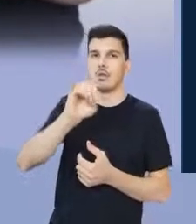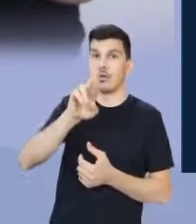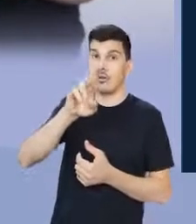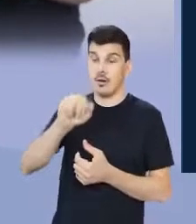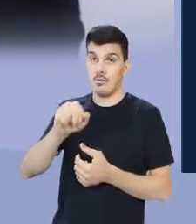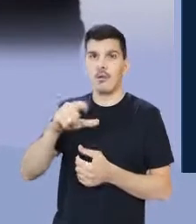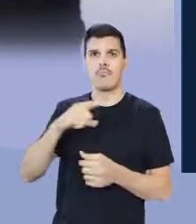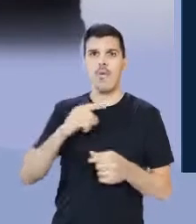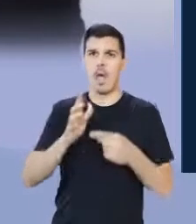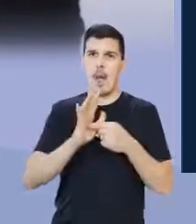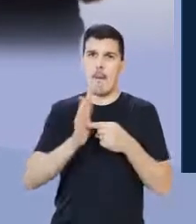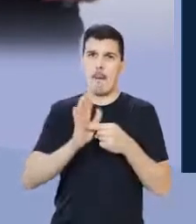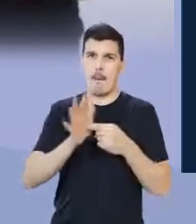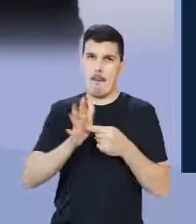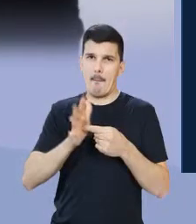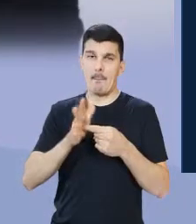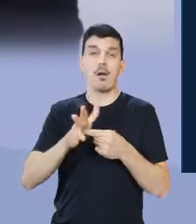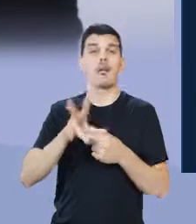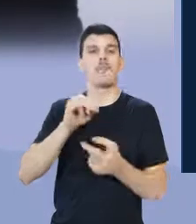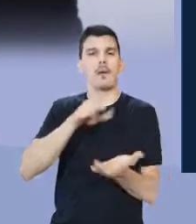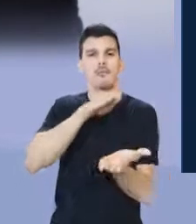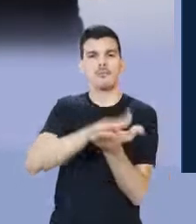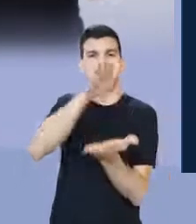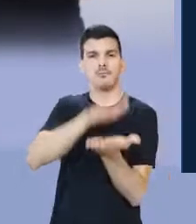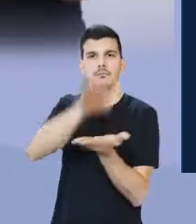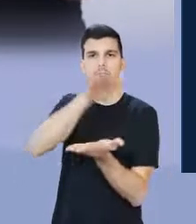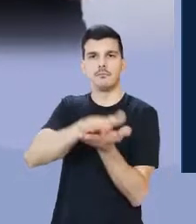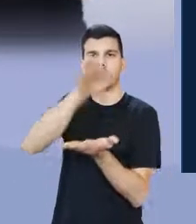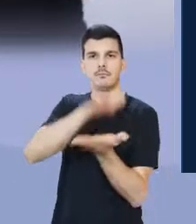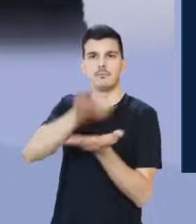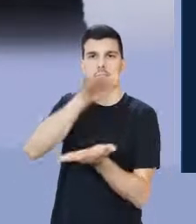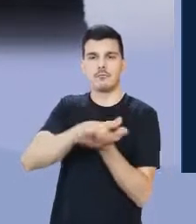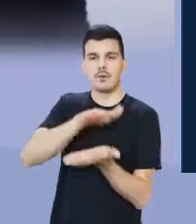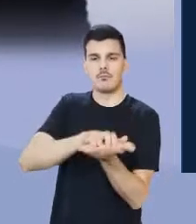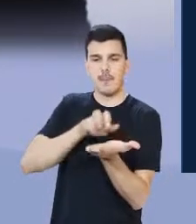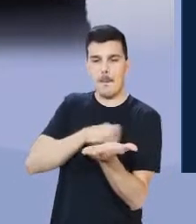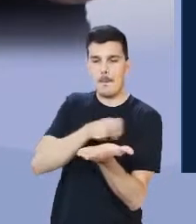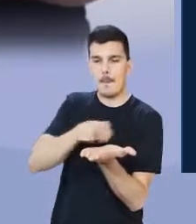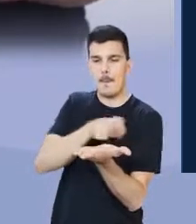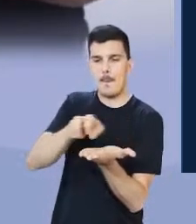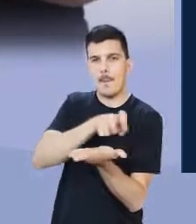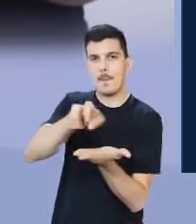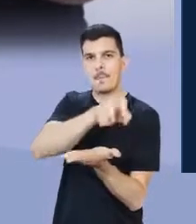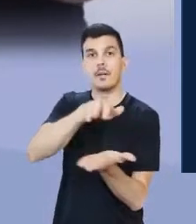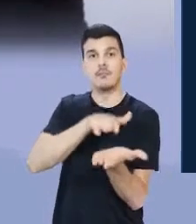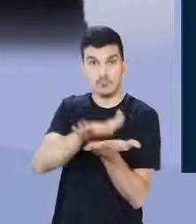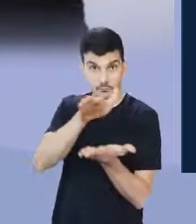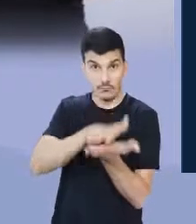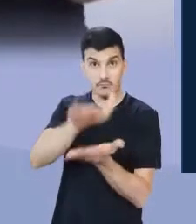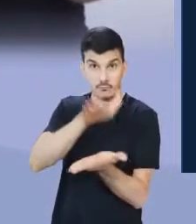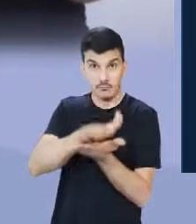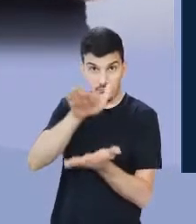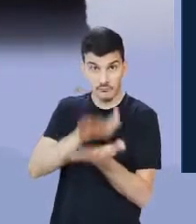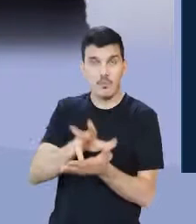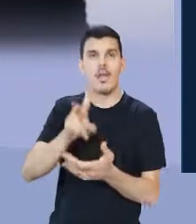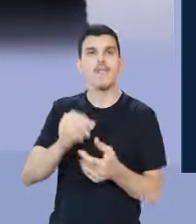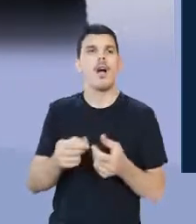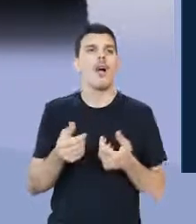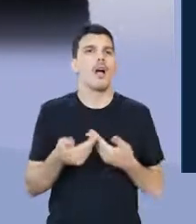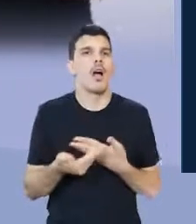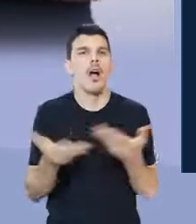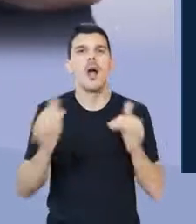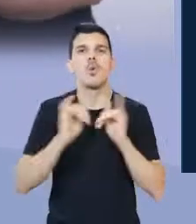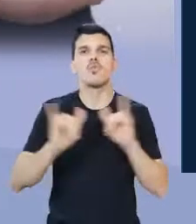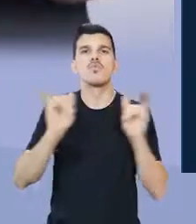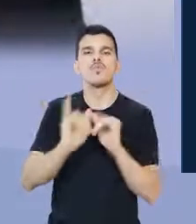editora. Há uma máquina que vai produzir essa página, que vai imprimi-la. Essa editora cuidará